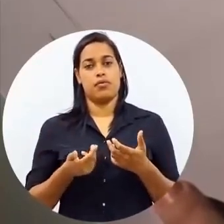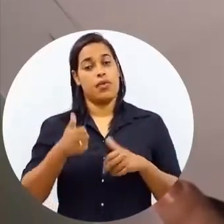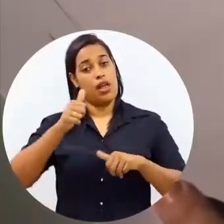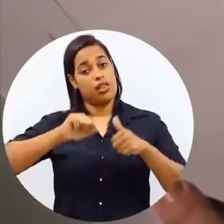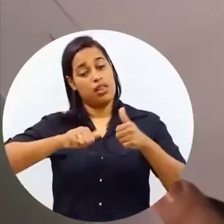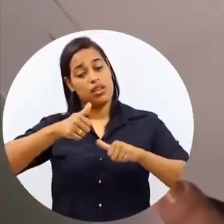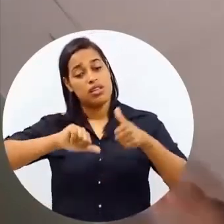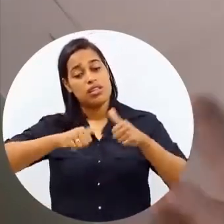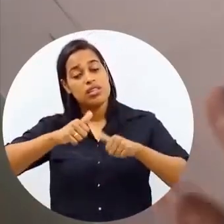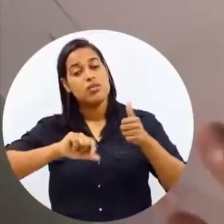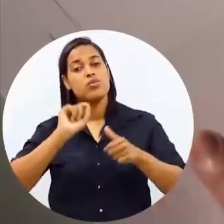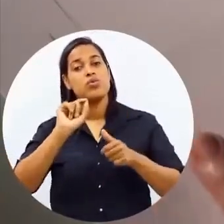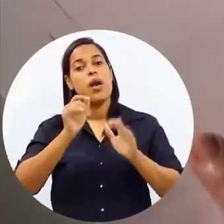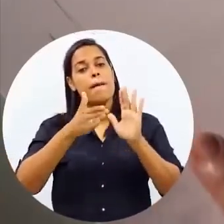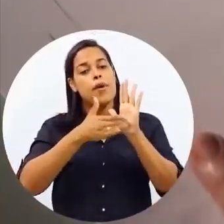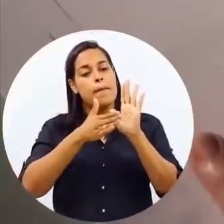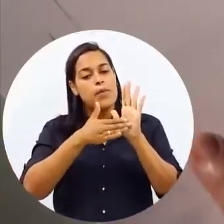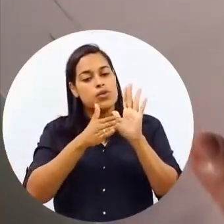analisamos as proporções.